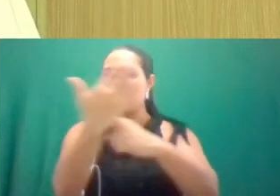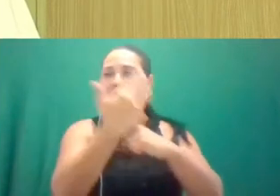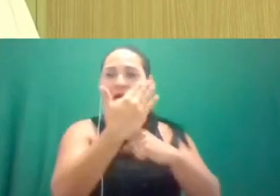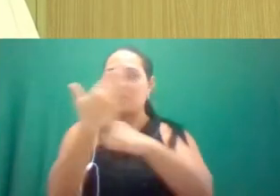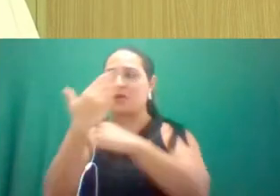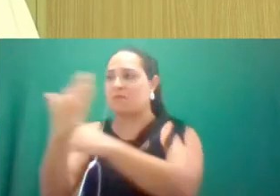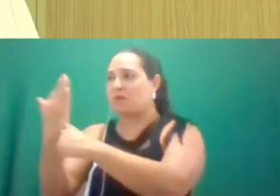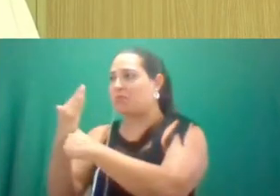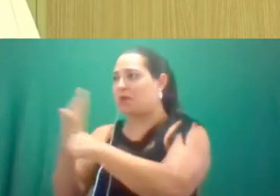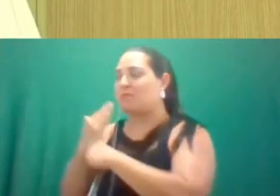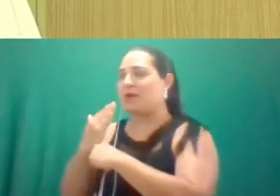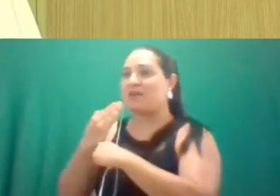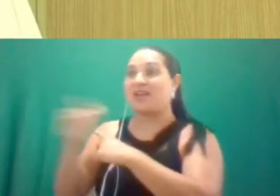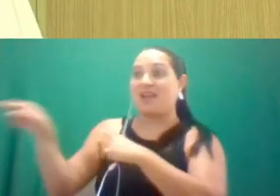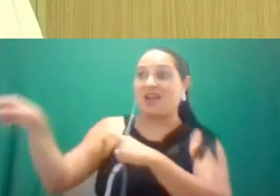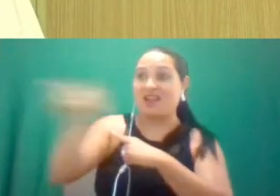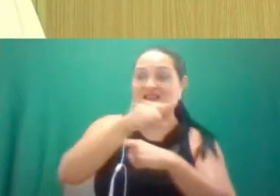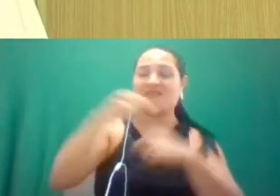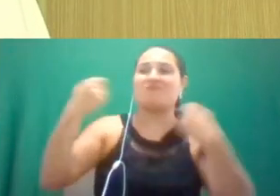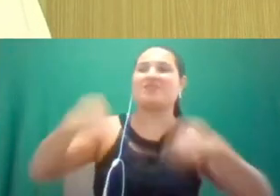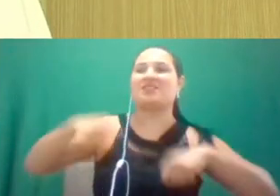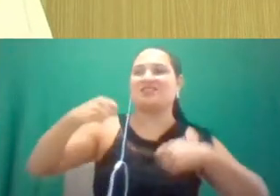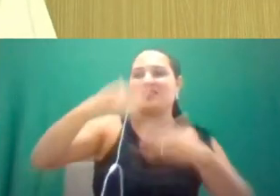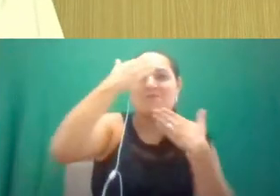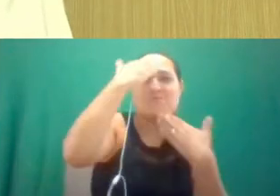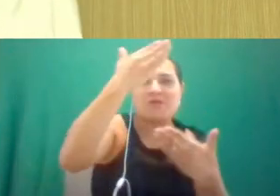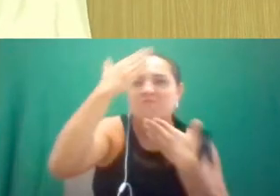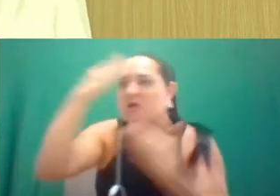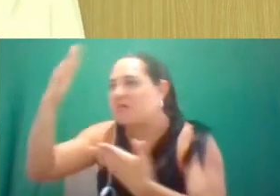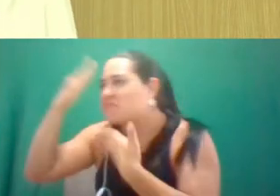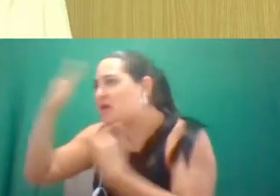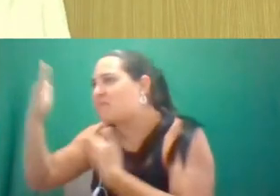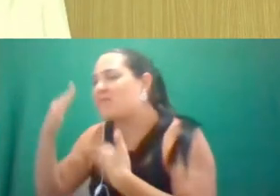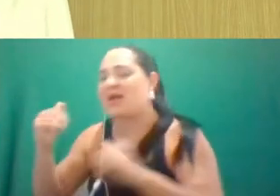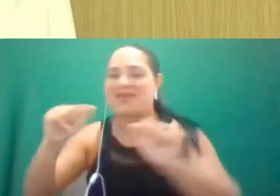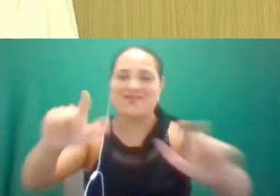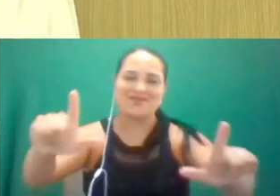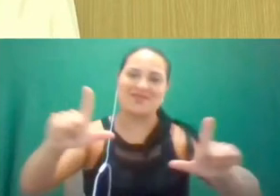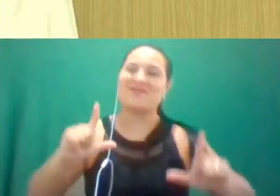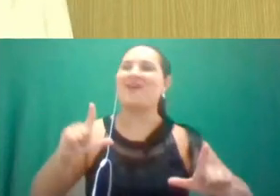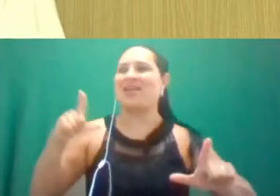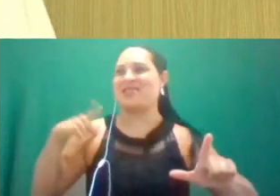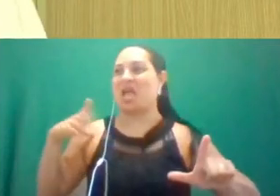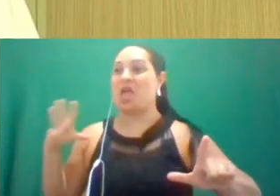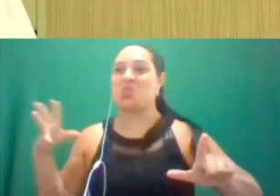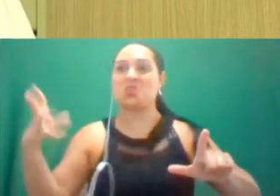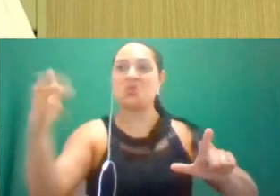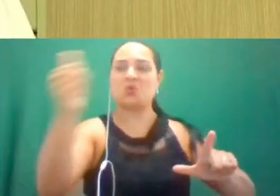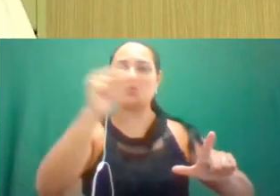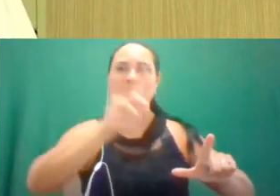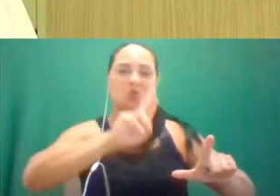Há dois tipos de sorriso. Aquele sorriso da boca, dos dentes,